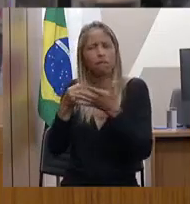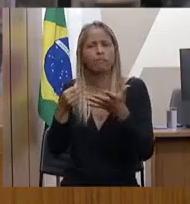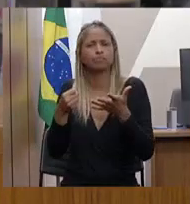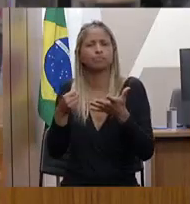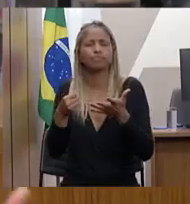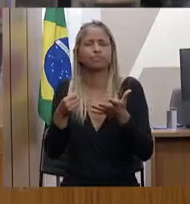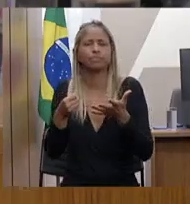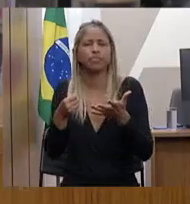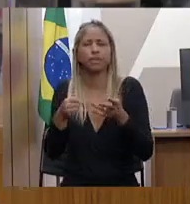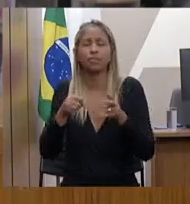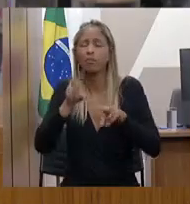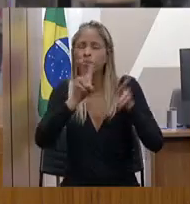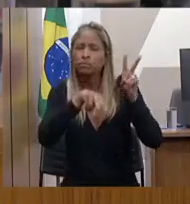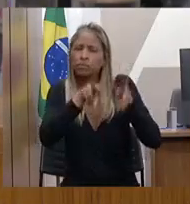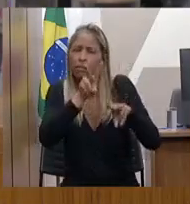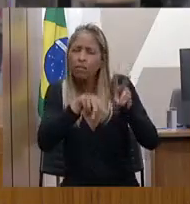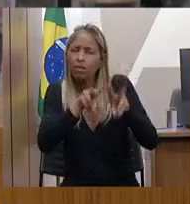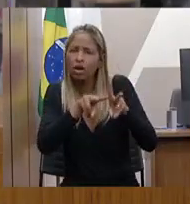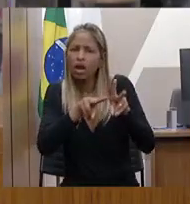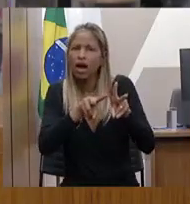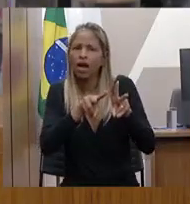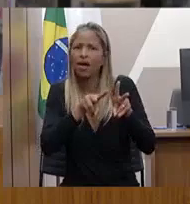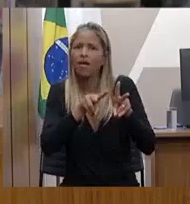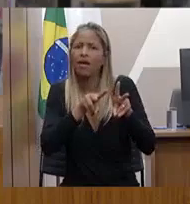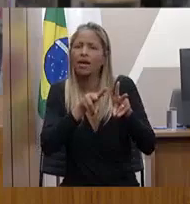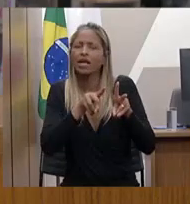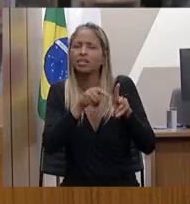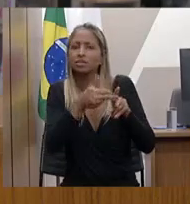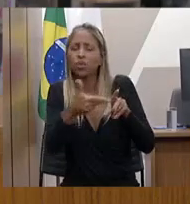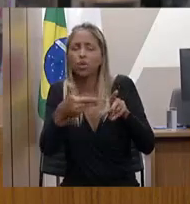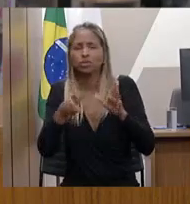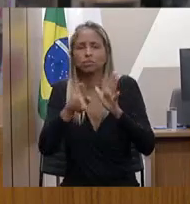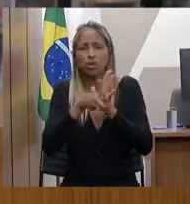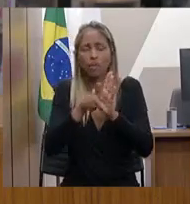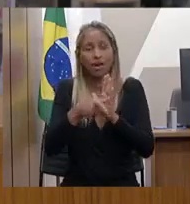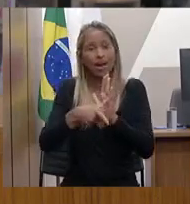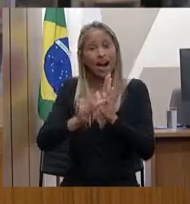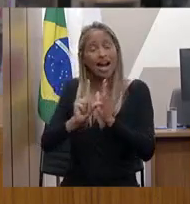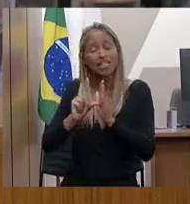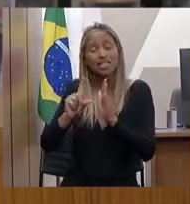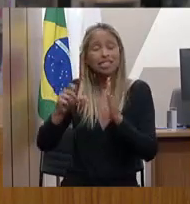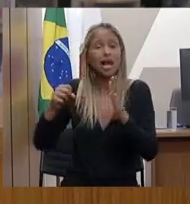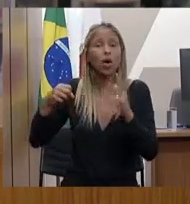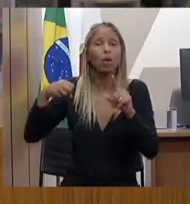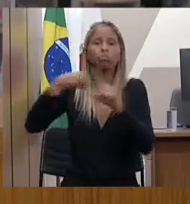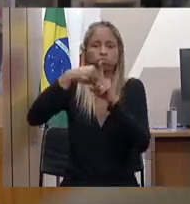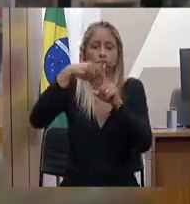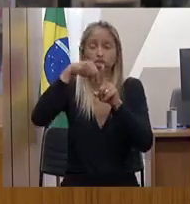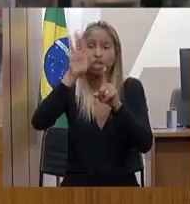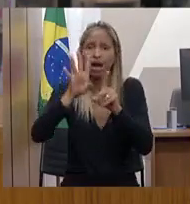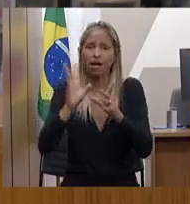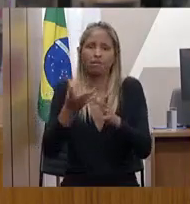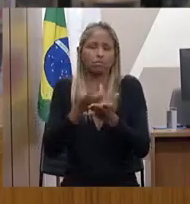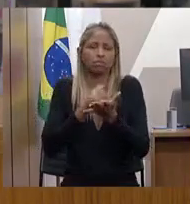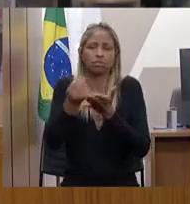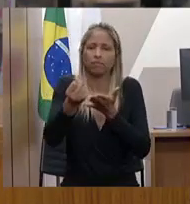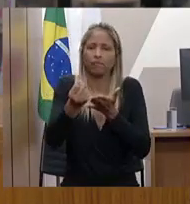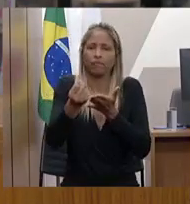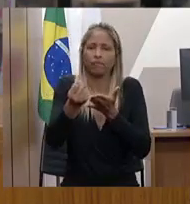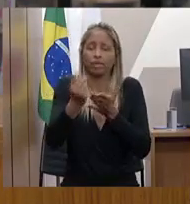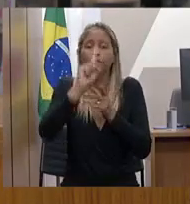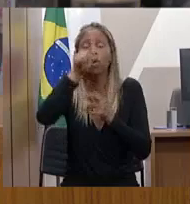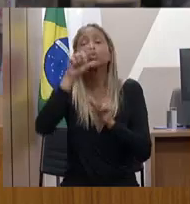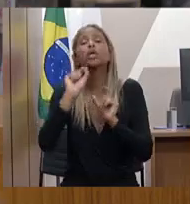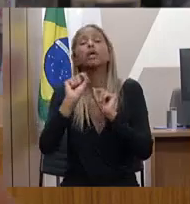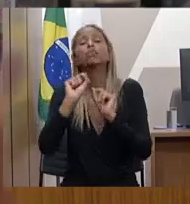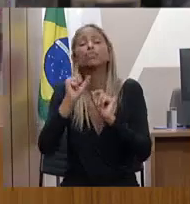de reparação desses dessas condições que estão antes que o acidente ocorra porque depois só sobras